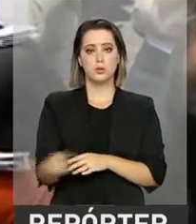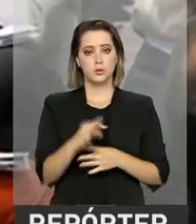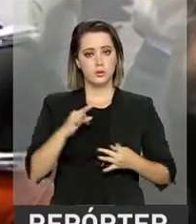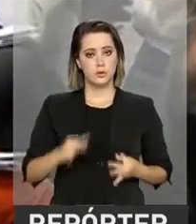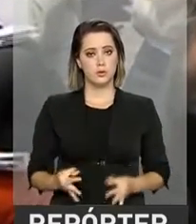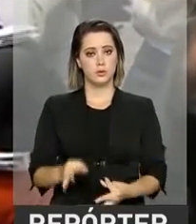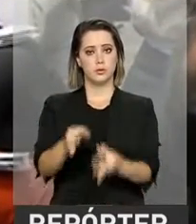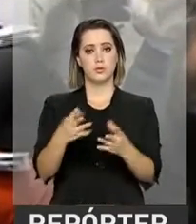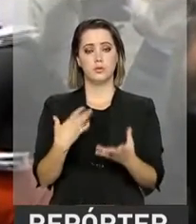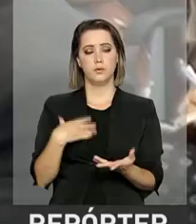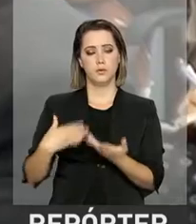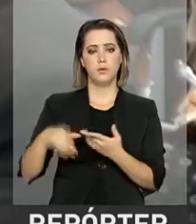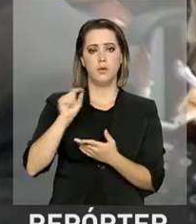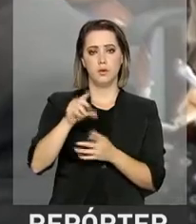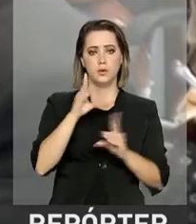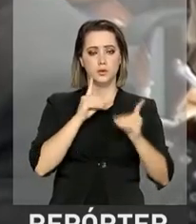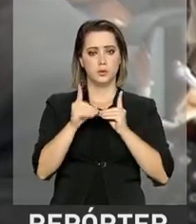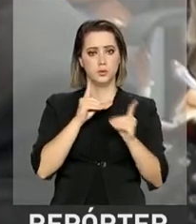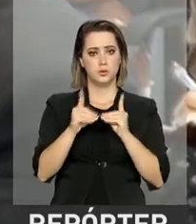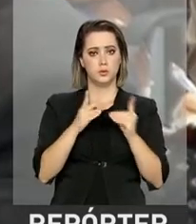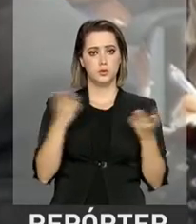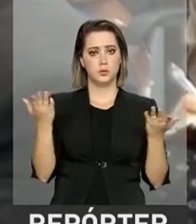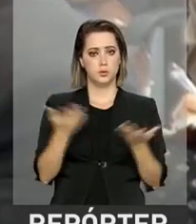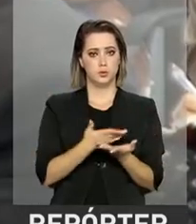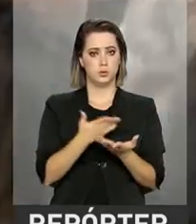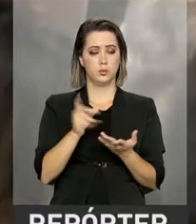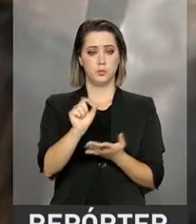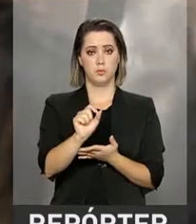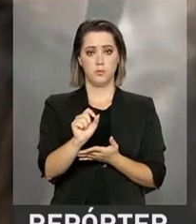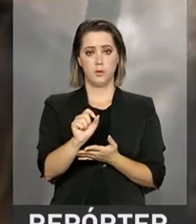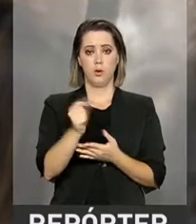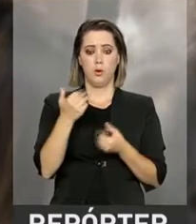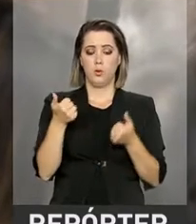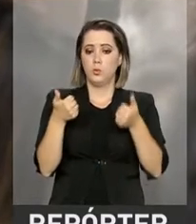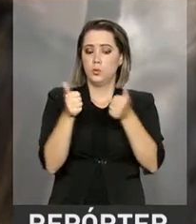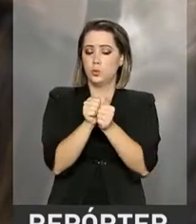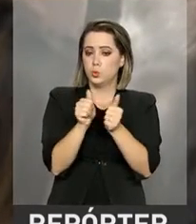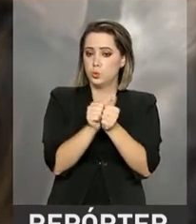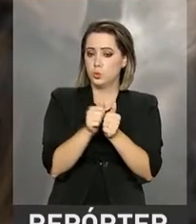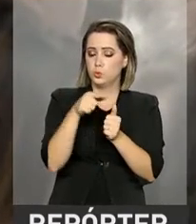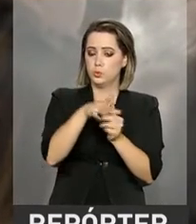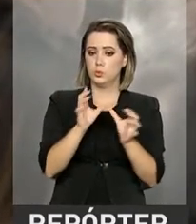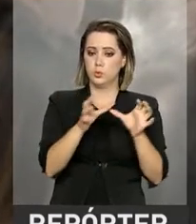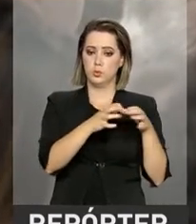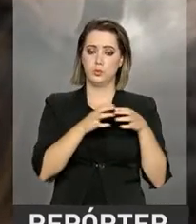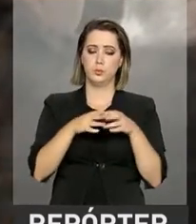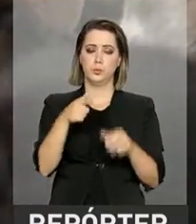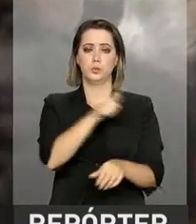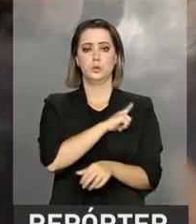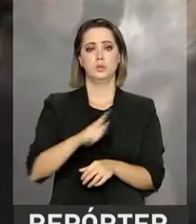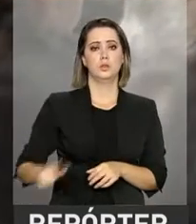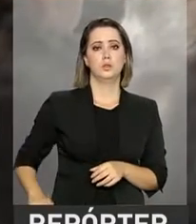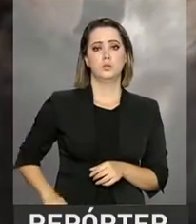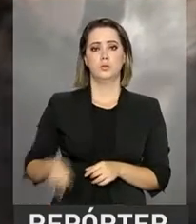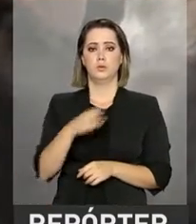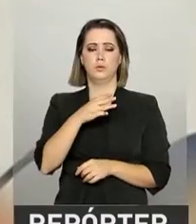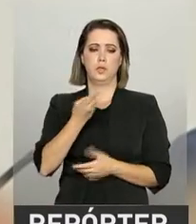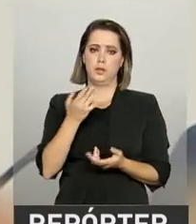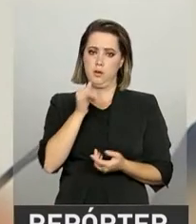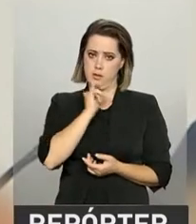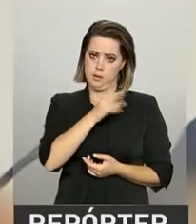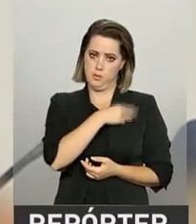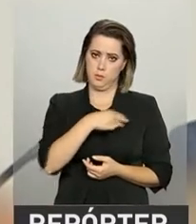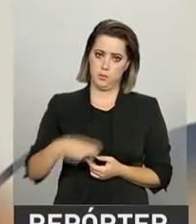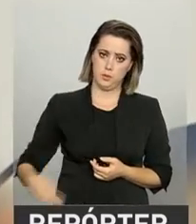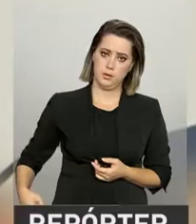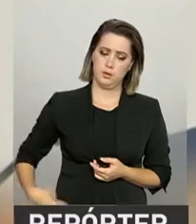de Líderes da Mobilização Empresarial pela Inovação. Ao lado de integrantes do governo, como o ministro da Ciência, Tecnologia,